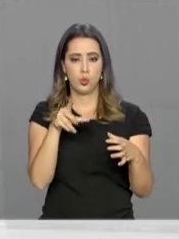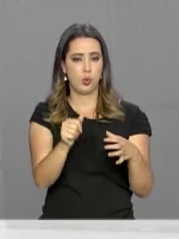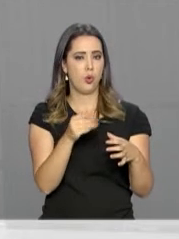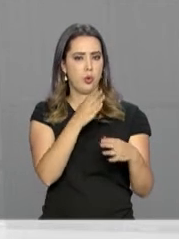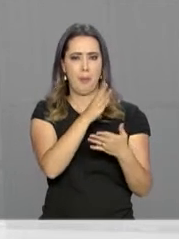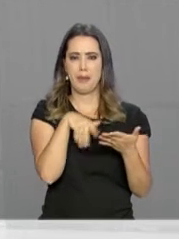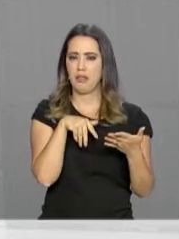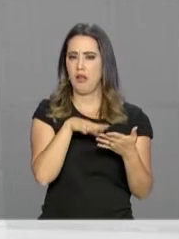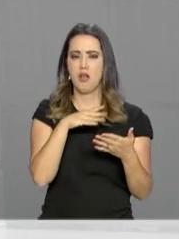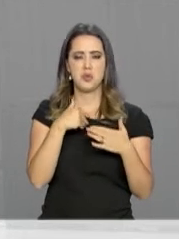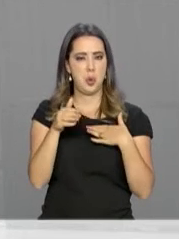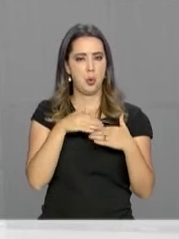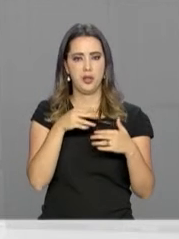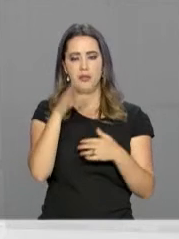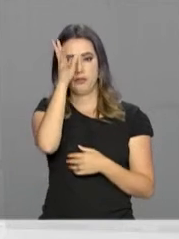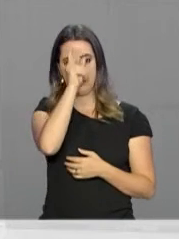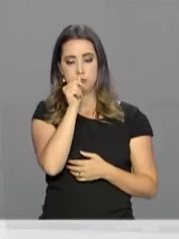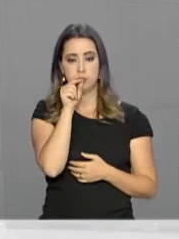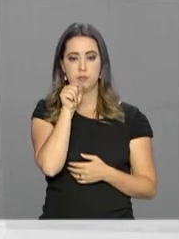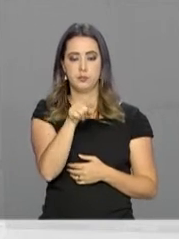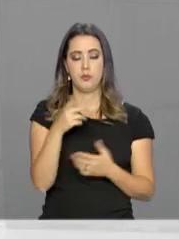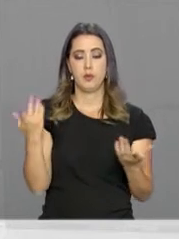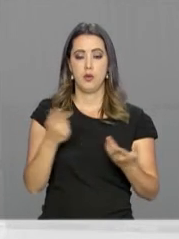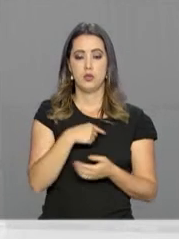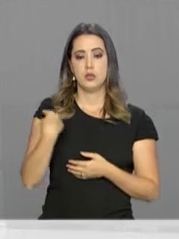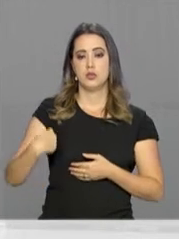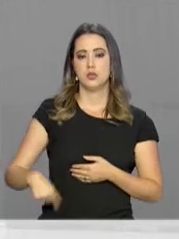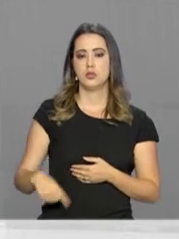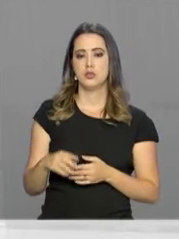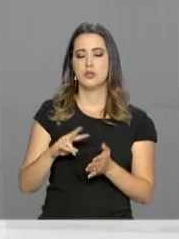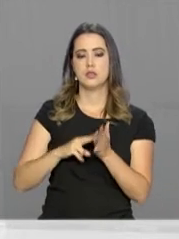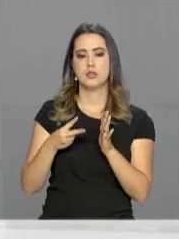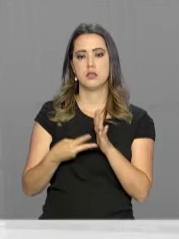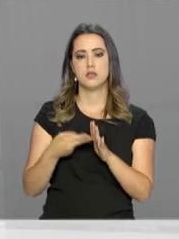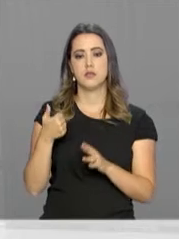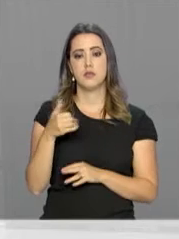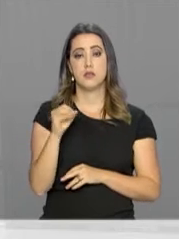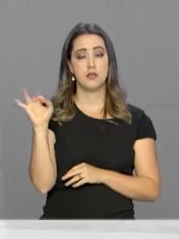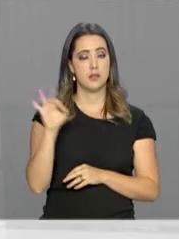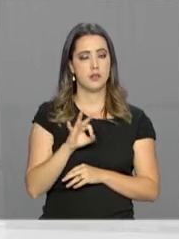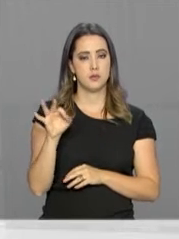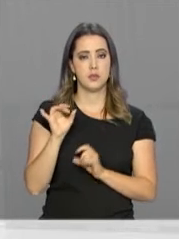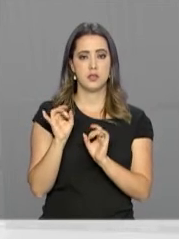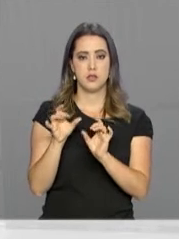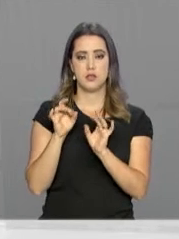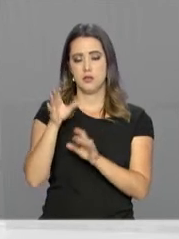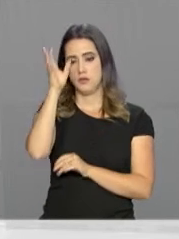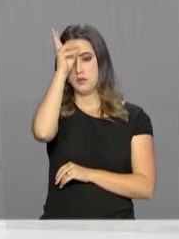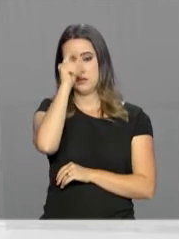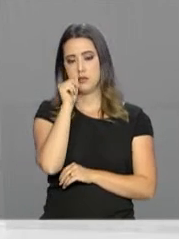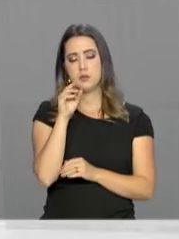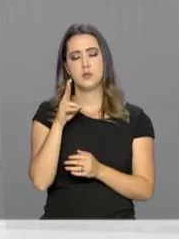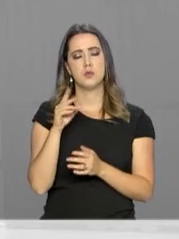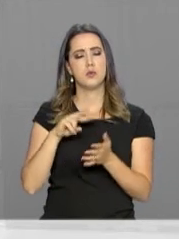partes. Atualmente, a China é destino de 10% das exportações brasileiras de frango, o que equivale